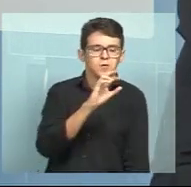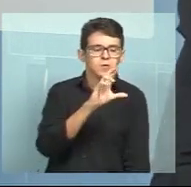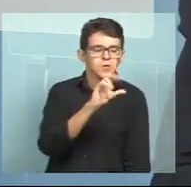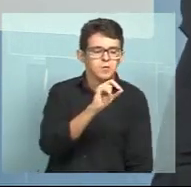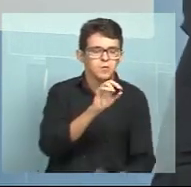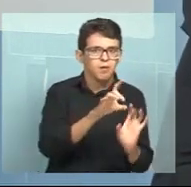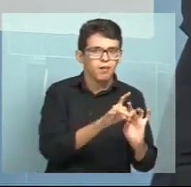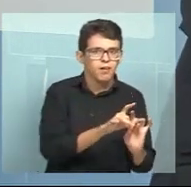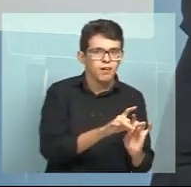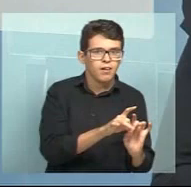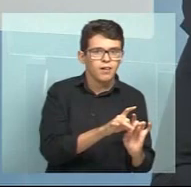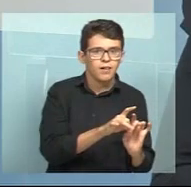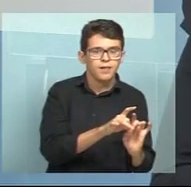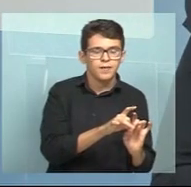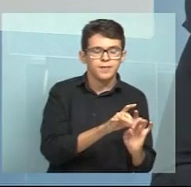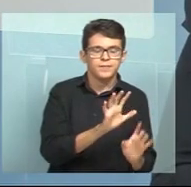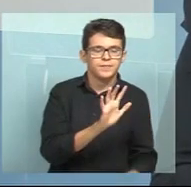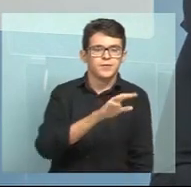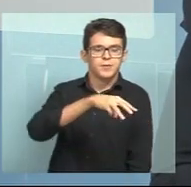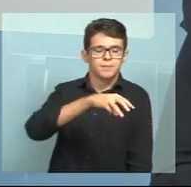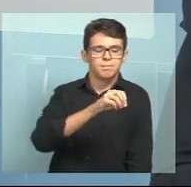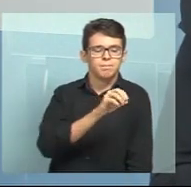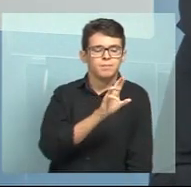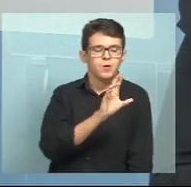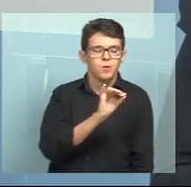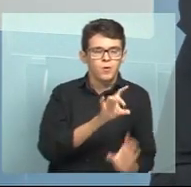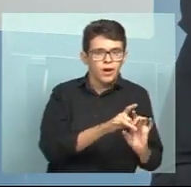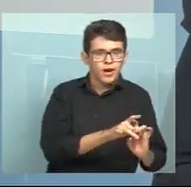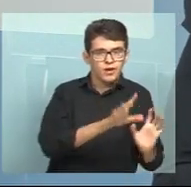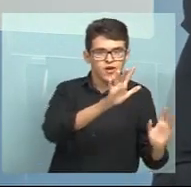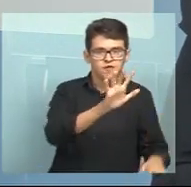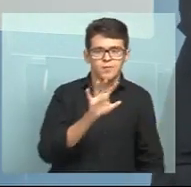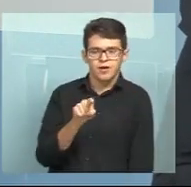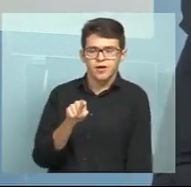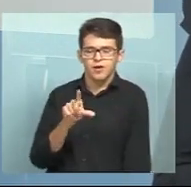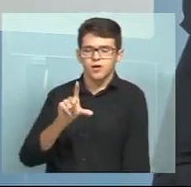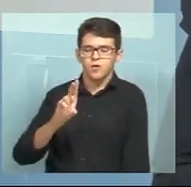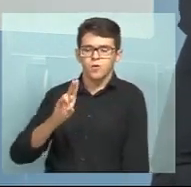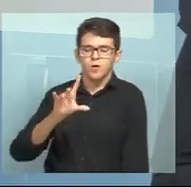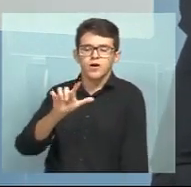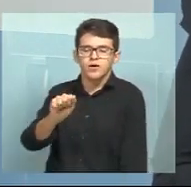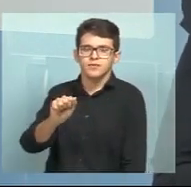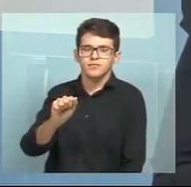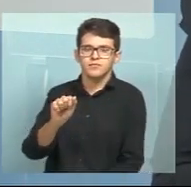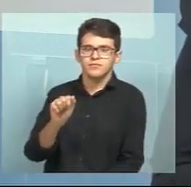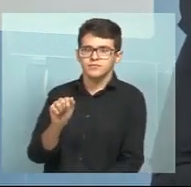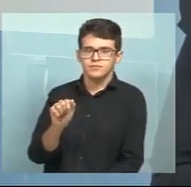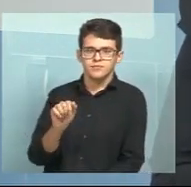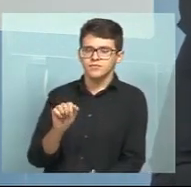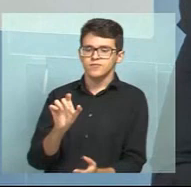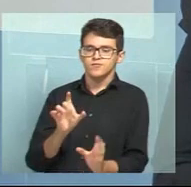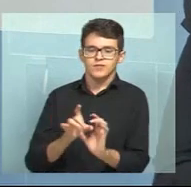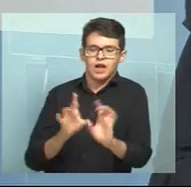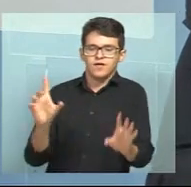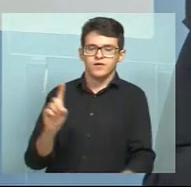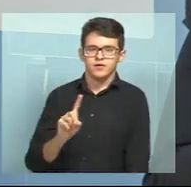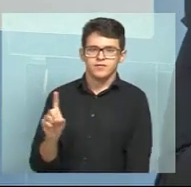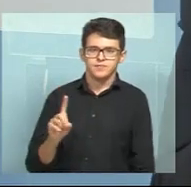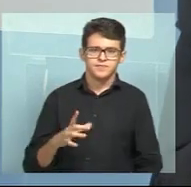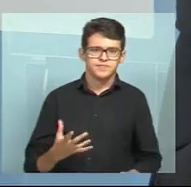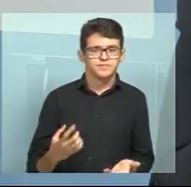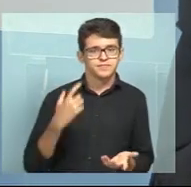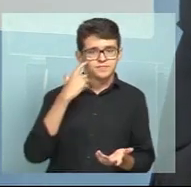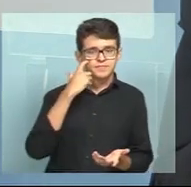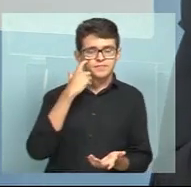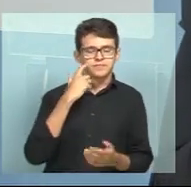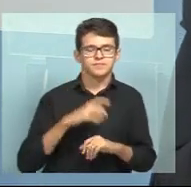daquela decisão que você falou no primeiro bloco. Que foi as escutas telefônicas vazadas. Vazar de forma ilegal, que não deveria ter sido vazada. Nada. Aí ele